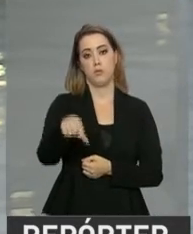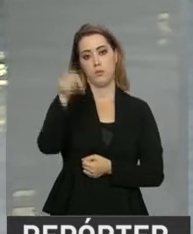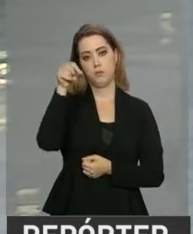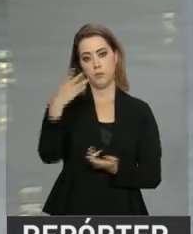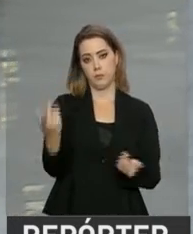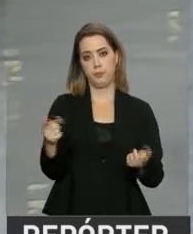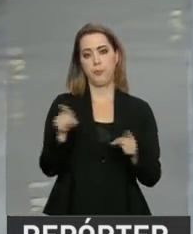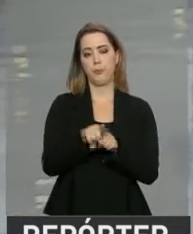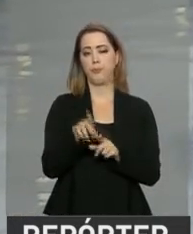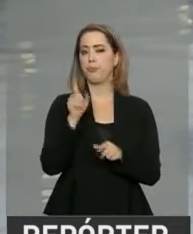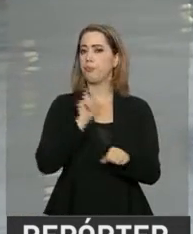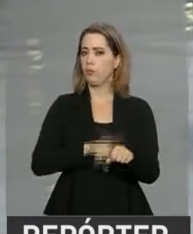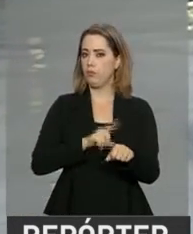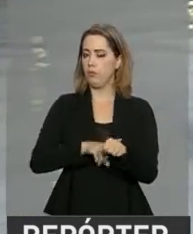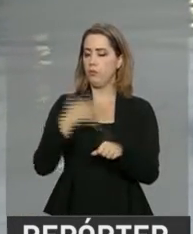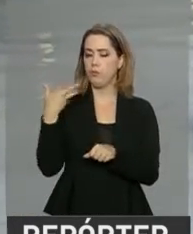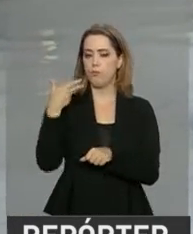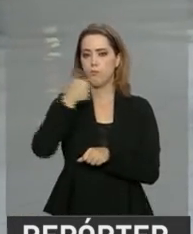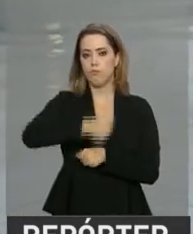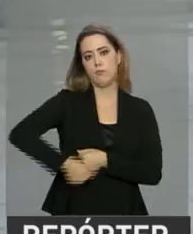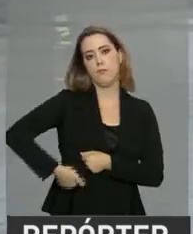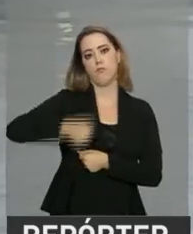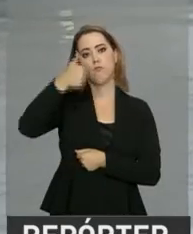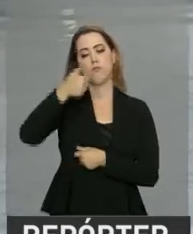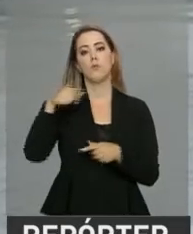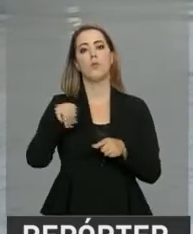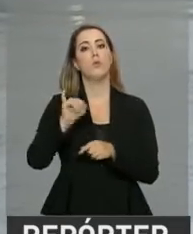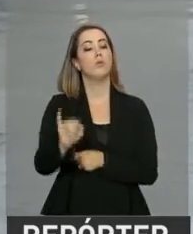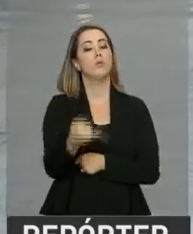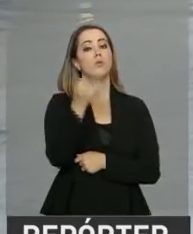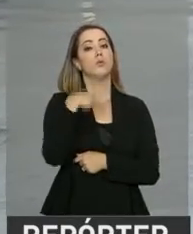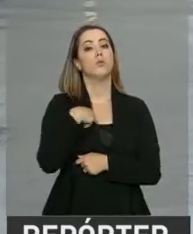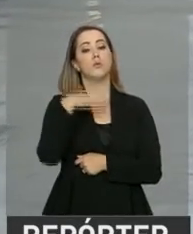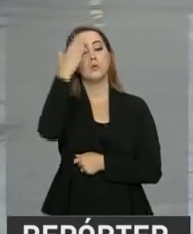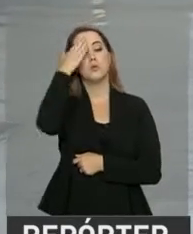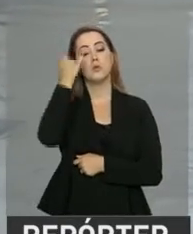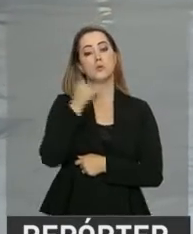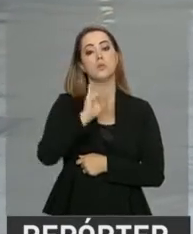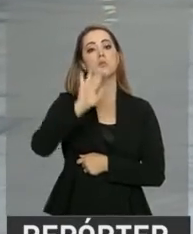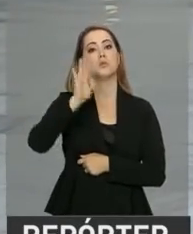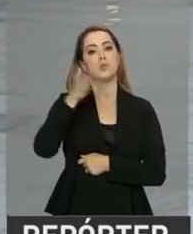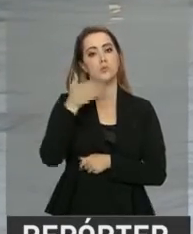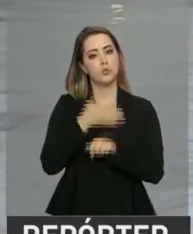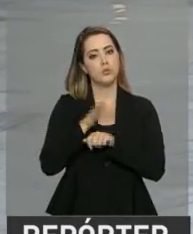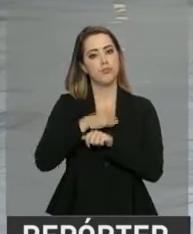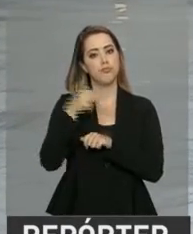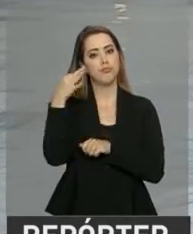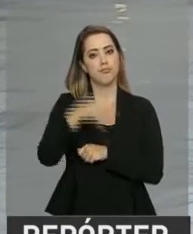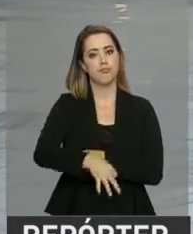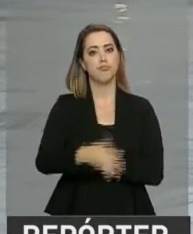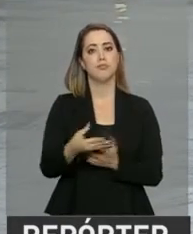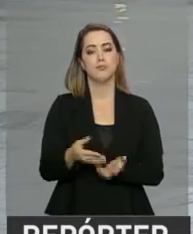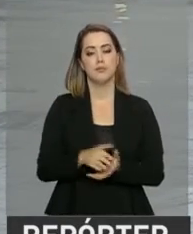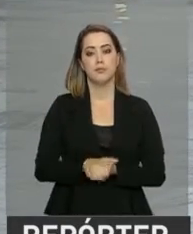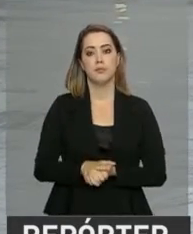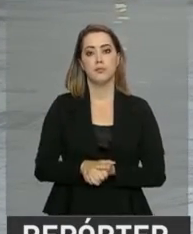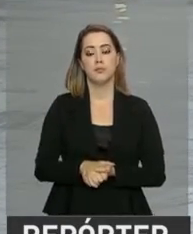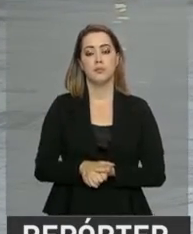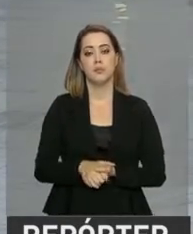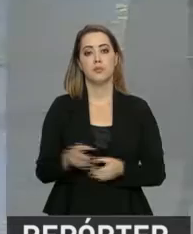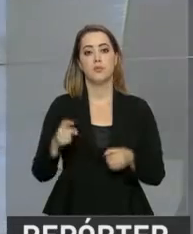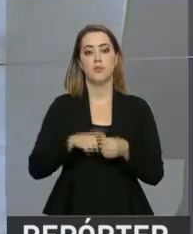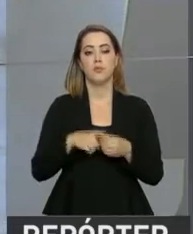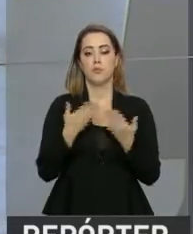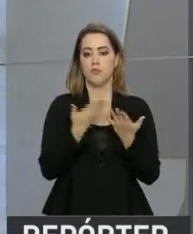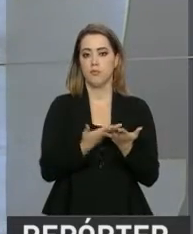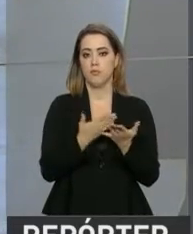uma excelente oportunidade para os estudantes ver como eles estão preparados para o Exame Nacional do Ensino Médio. Volto